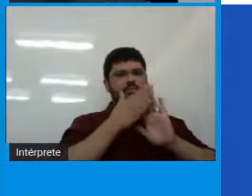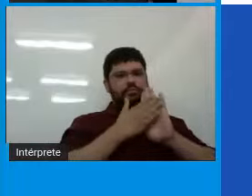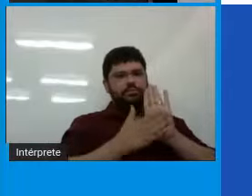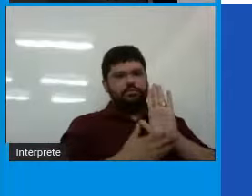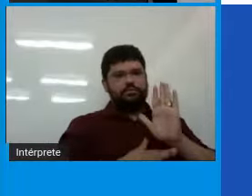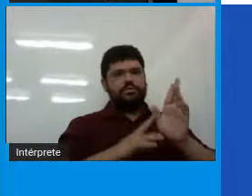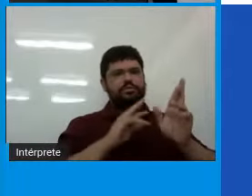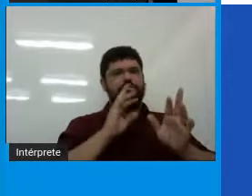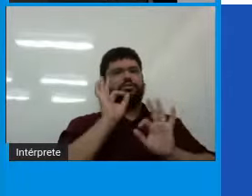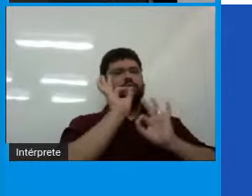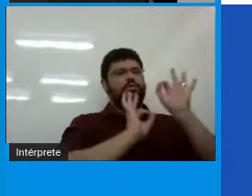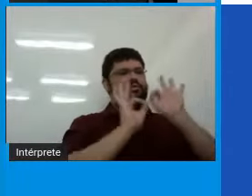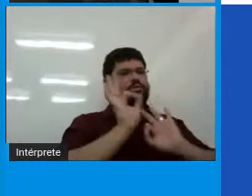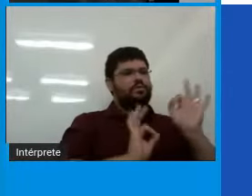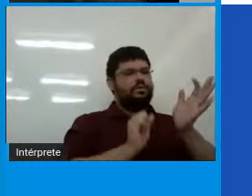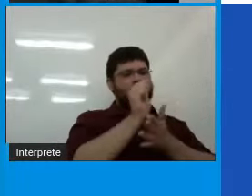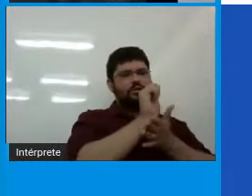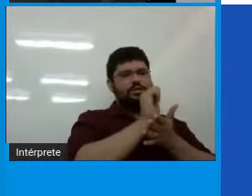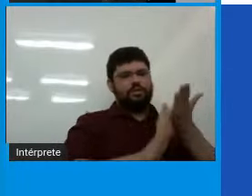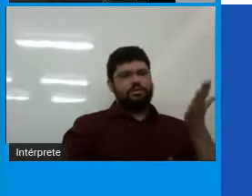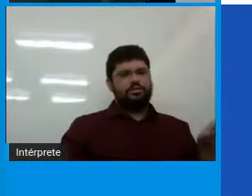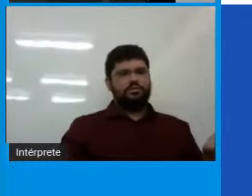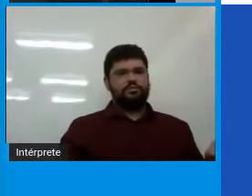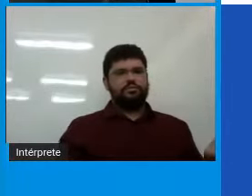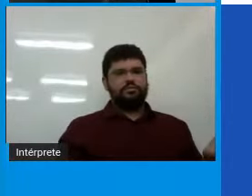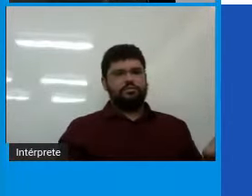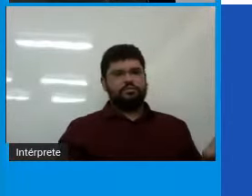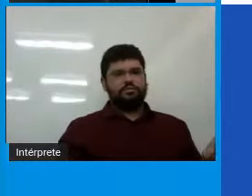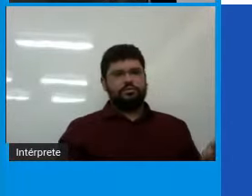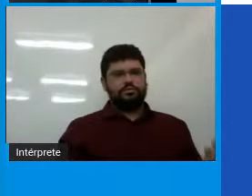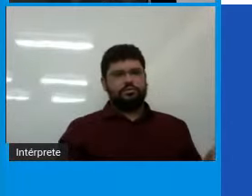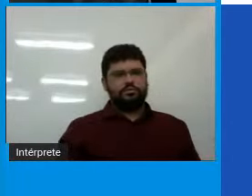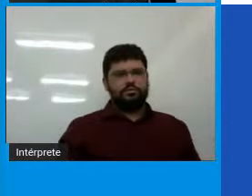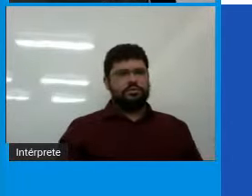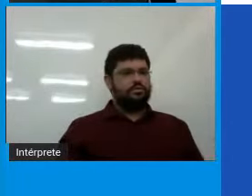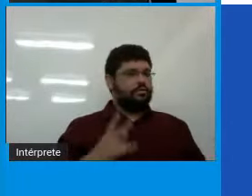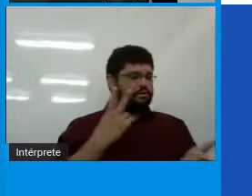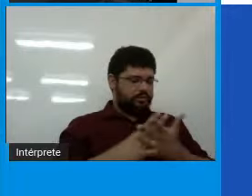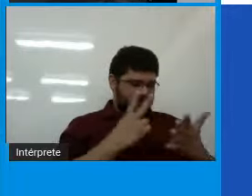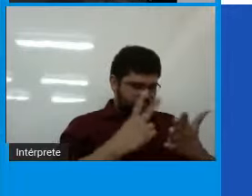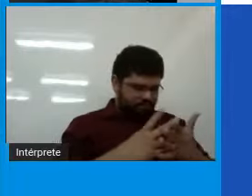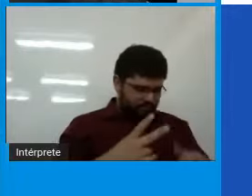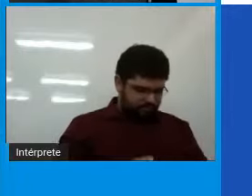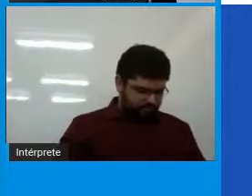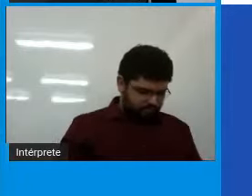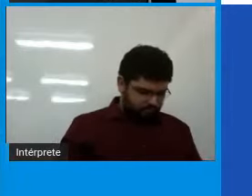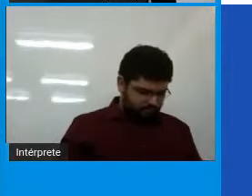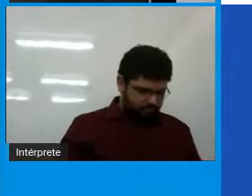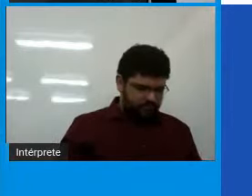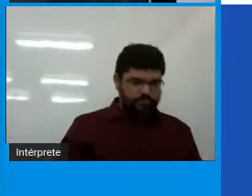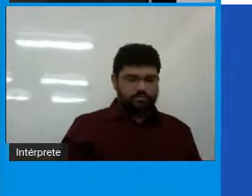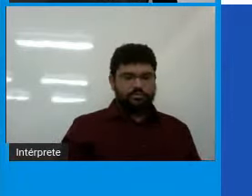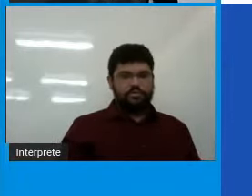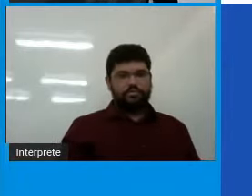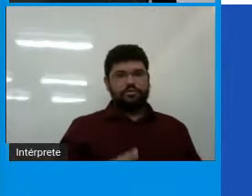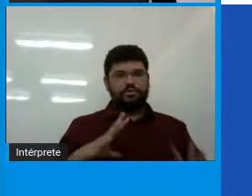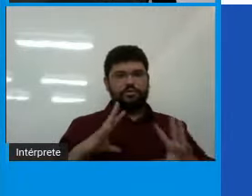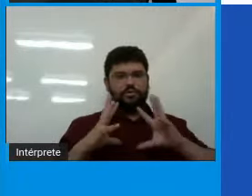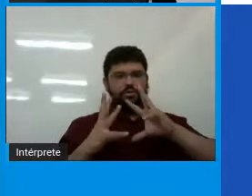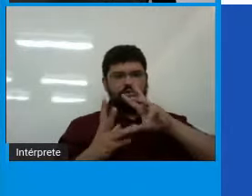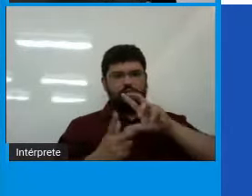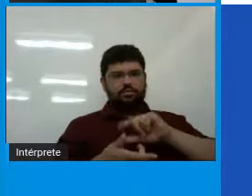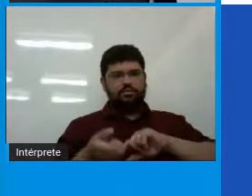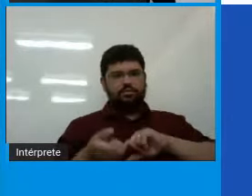máxima antecedência possível. Isso não vale, obviamente, não só para o virtual, mas agora no virtual, como é um mundo novo que a gente está explorando, o